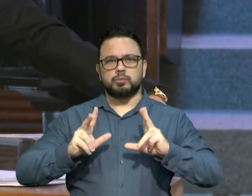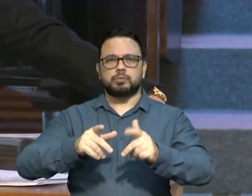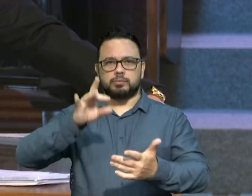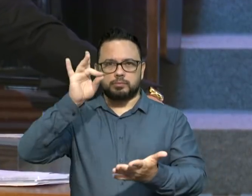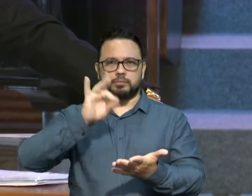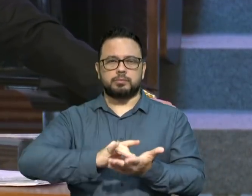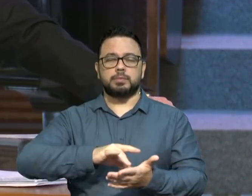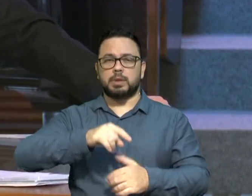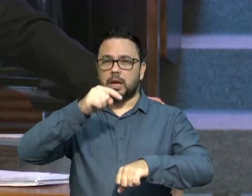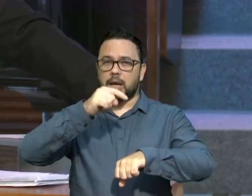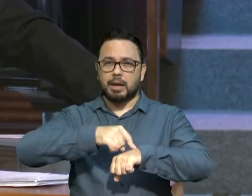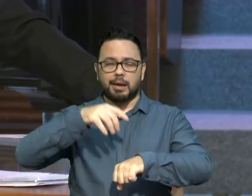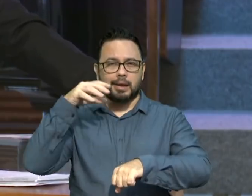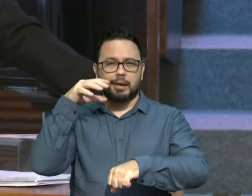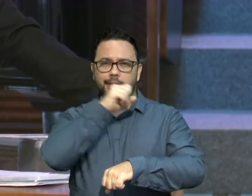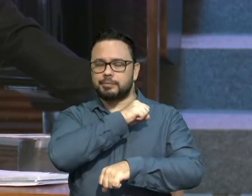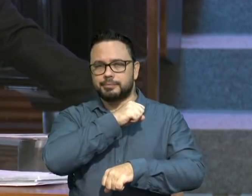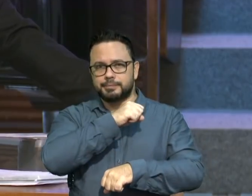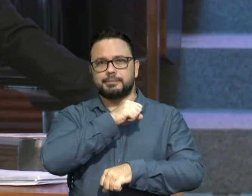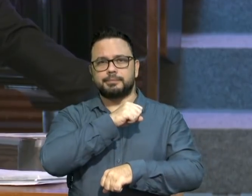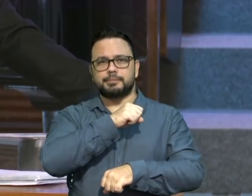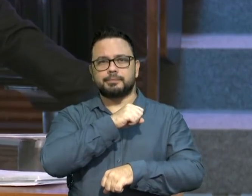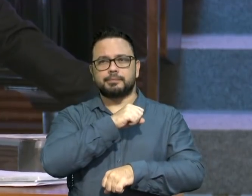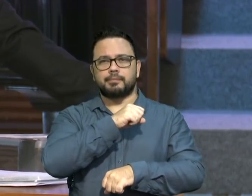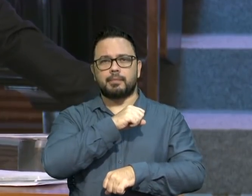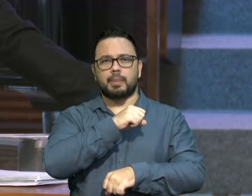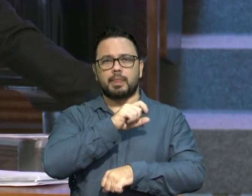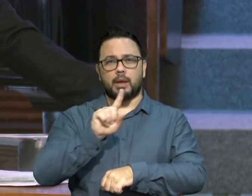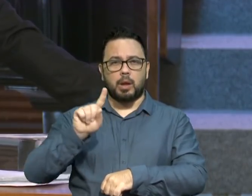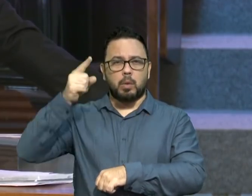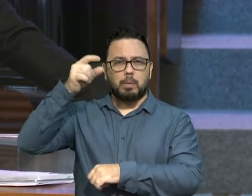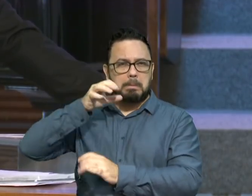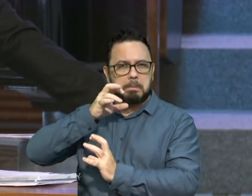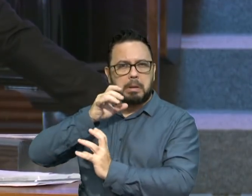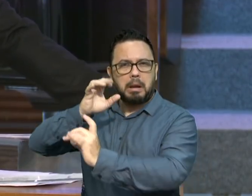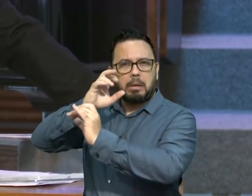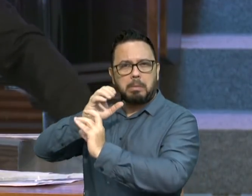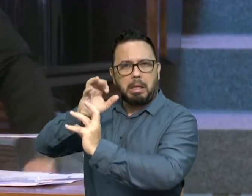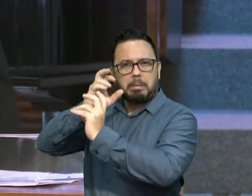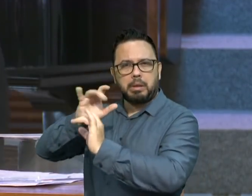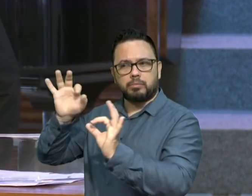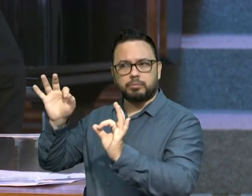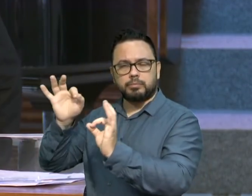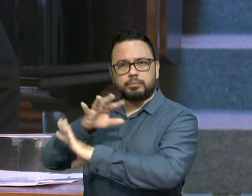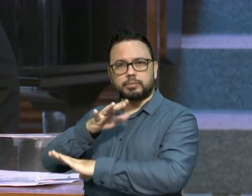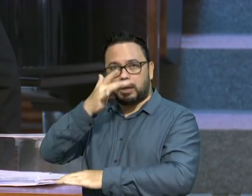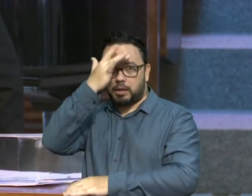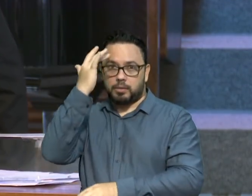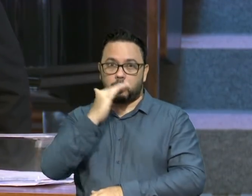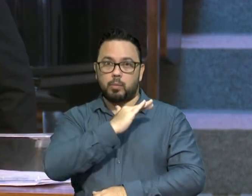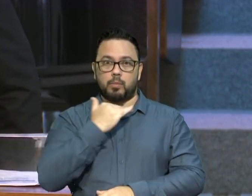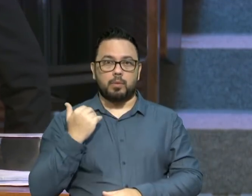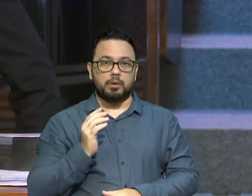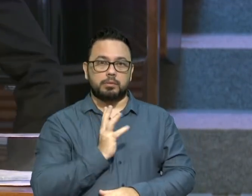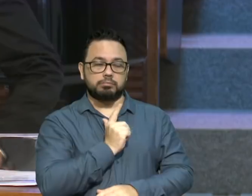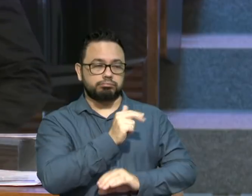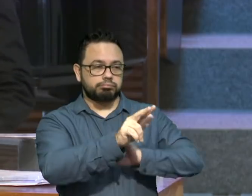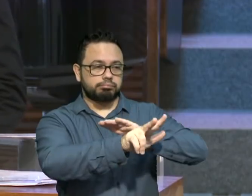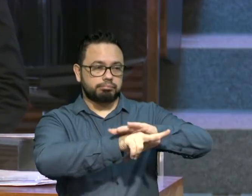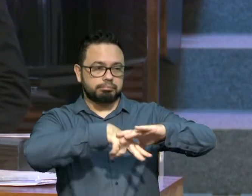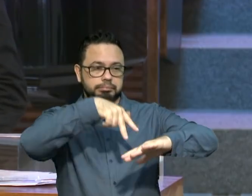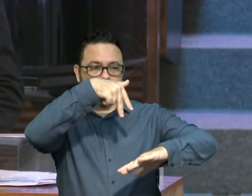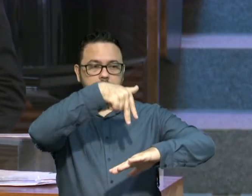num abrir e fechar de olhos ao Ressoar da última trombeta a trombeta soará os mortos ressuscitarão incorruptíveis